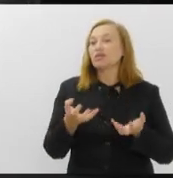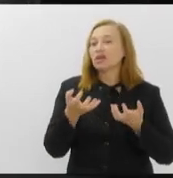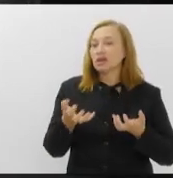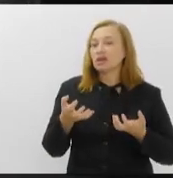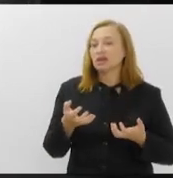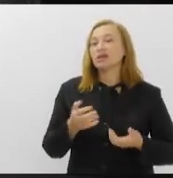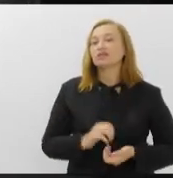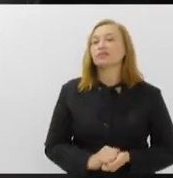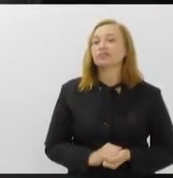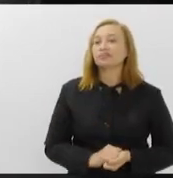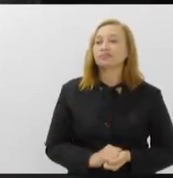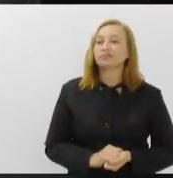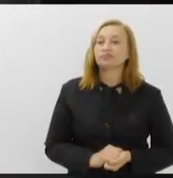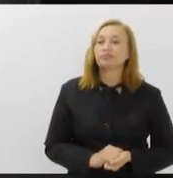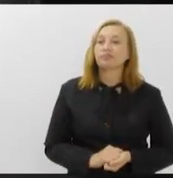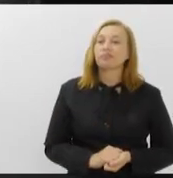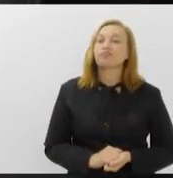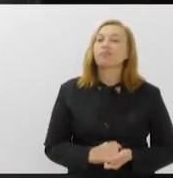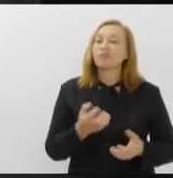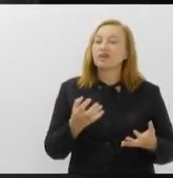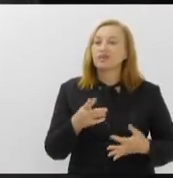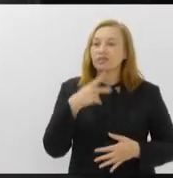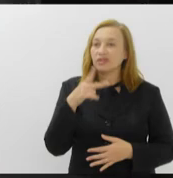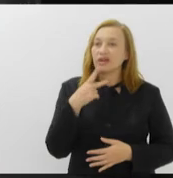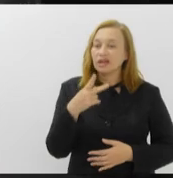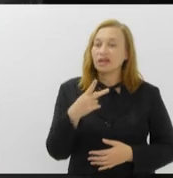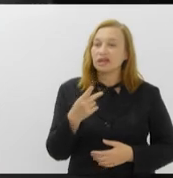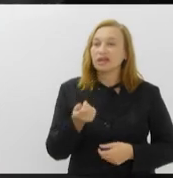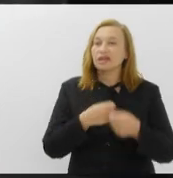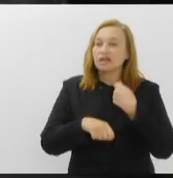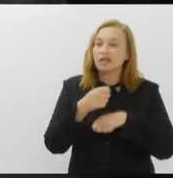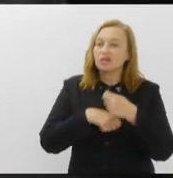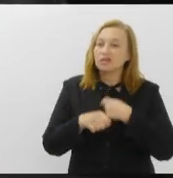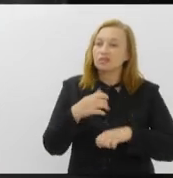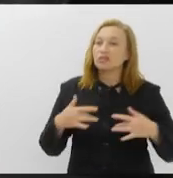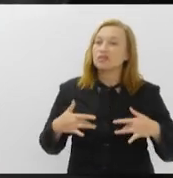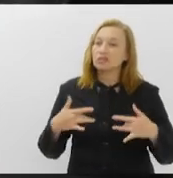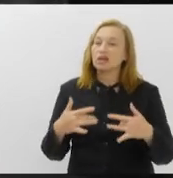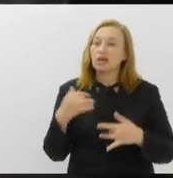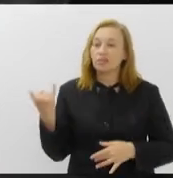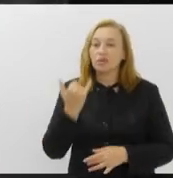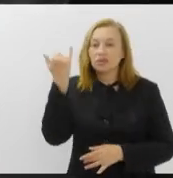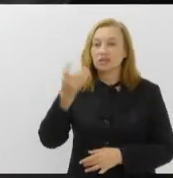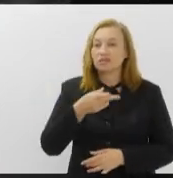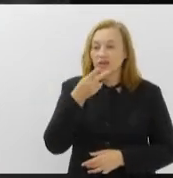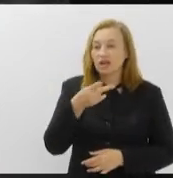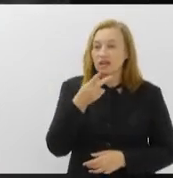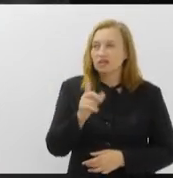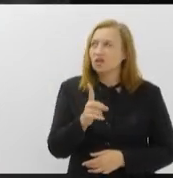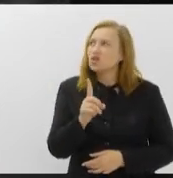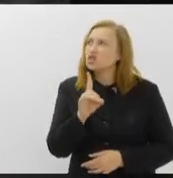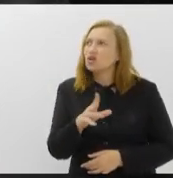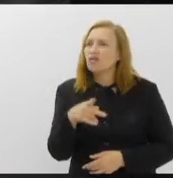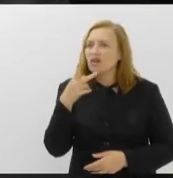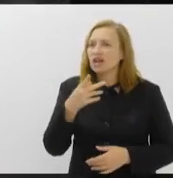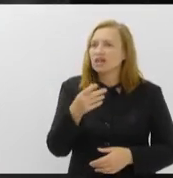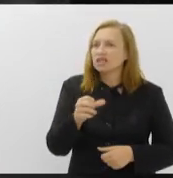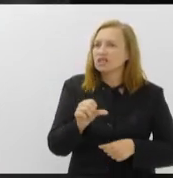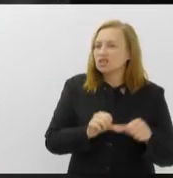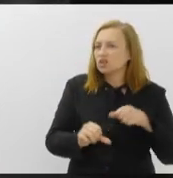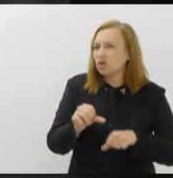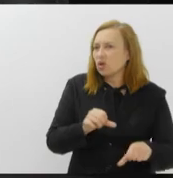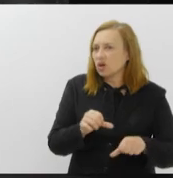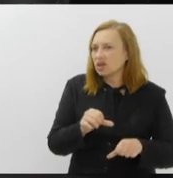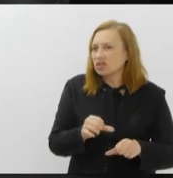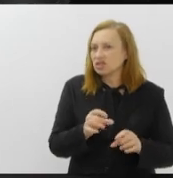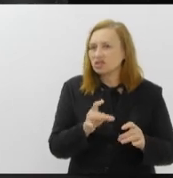permeasse a minha fala, e também dizer que a gente está falando de economia solidária, é importante destacar que a gente não está falando de trocas mercantis em função